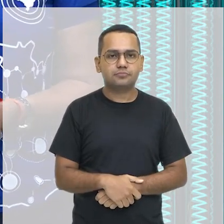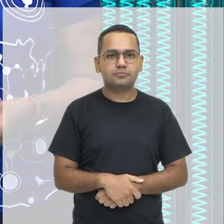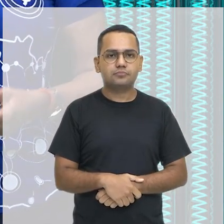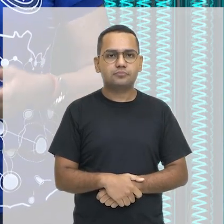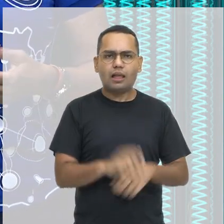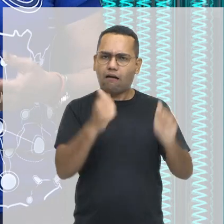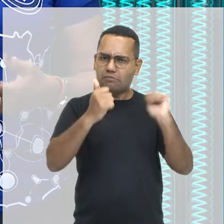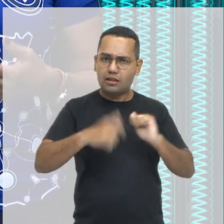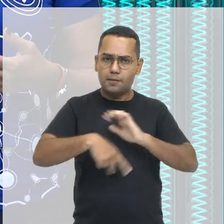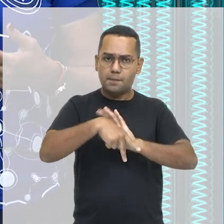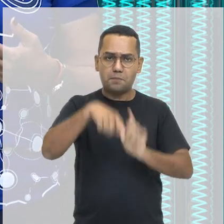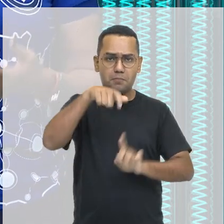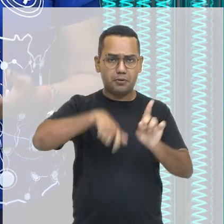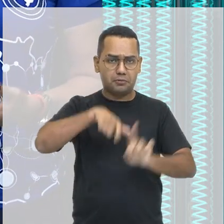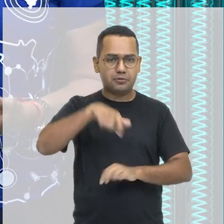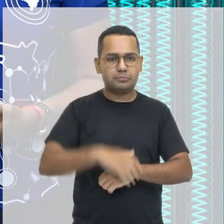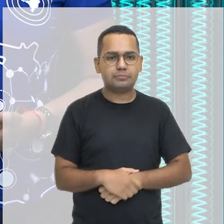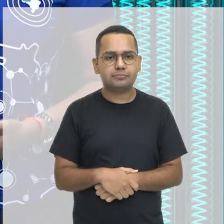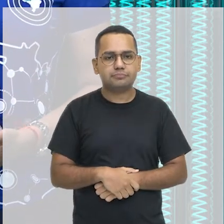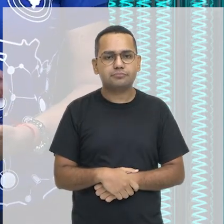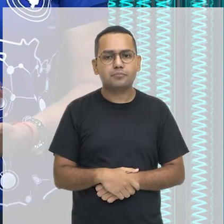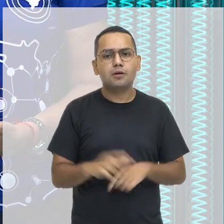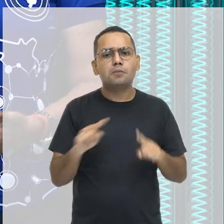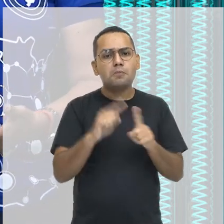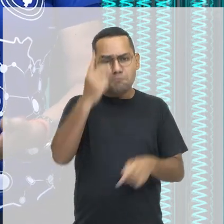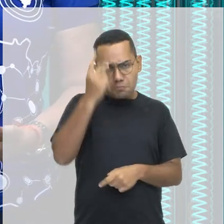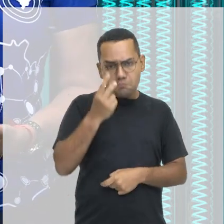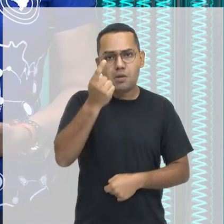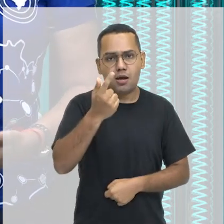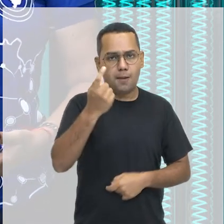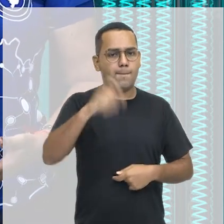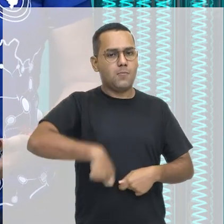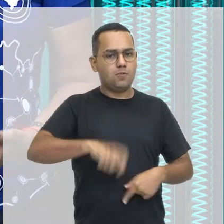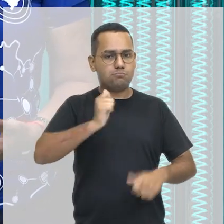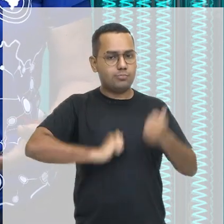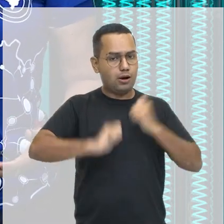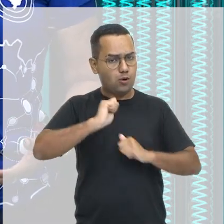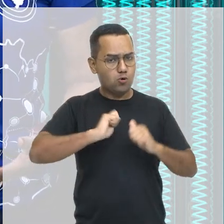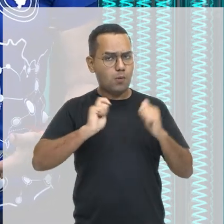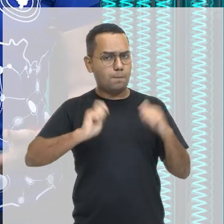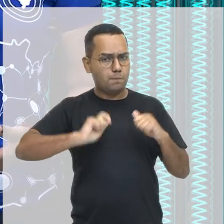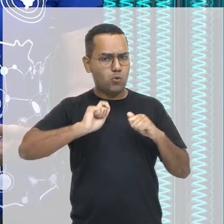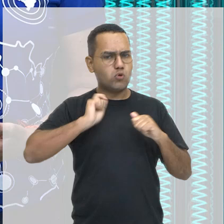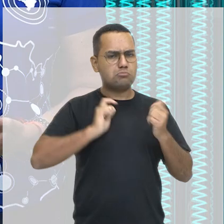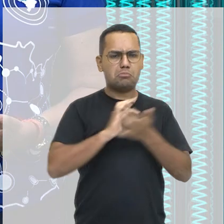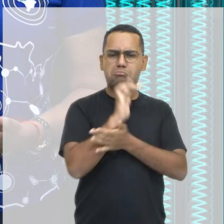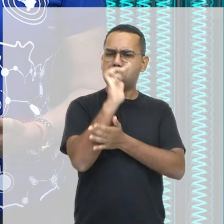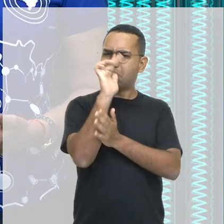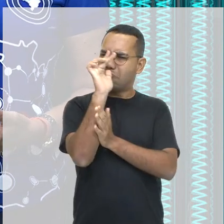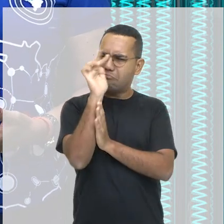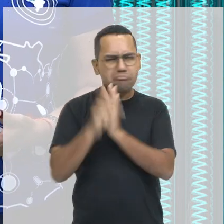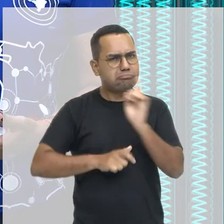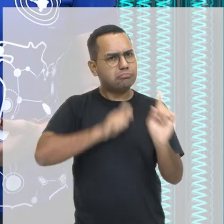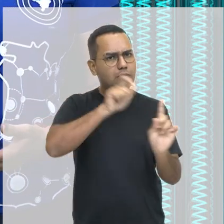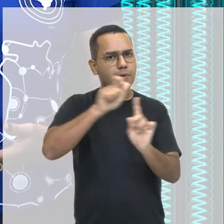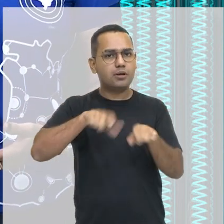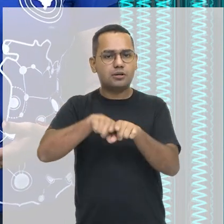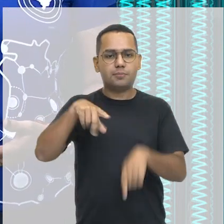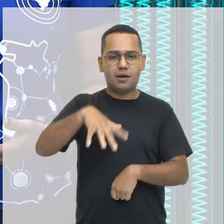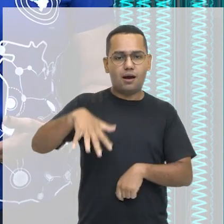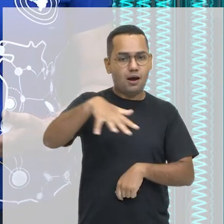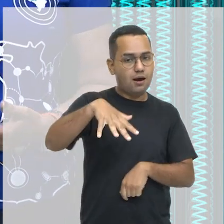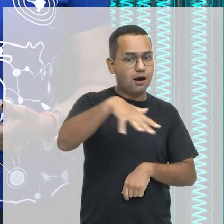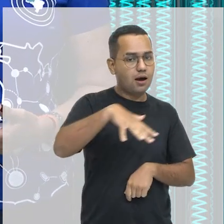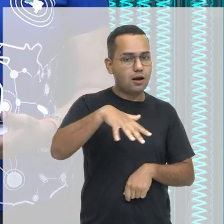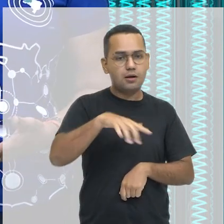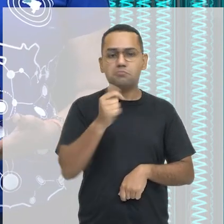personagem. A improvisação permite que os atores experimentem diferentes personagens e cenários sem